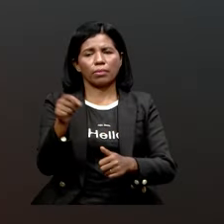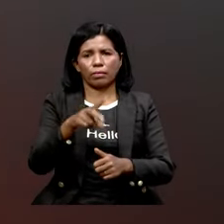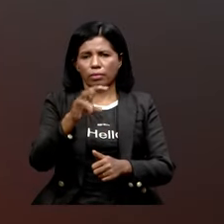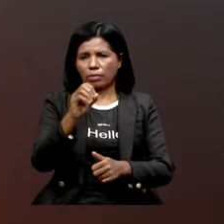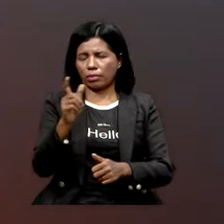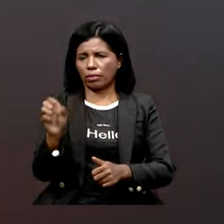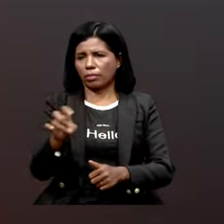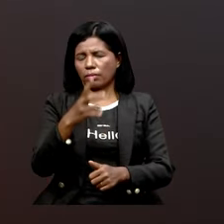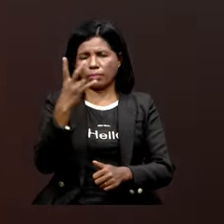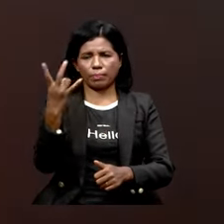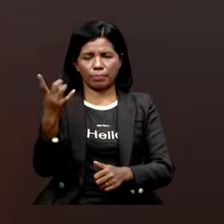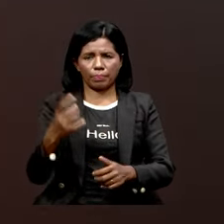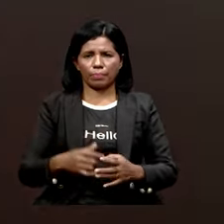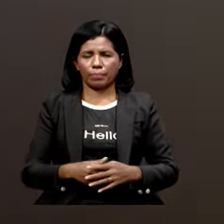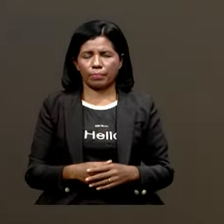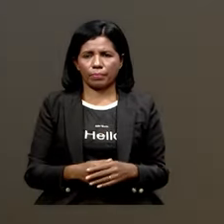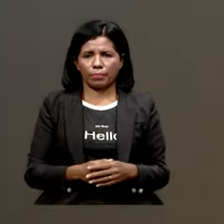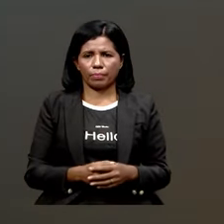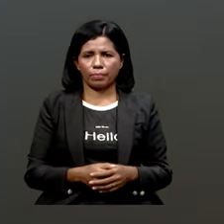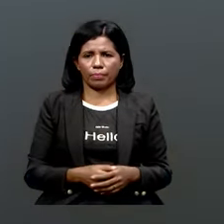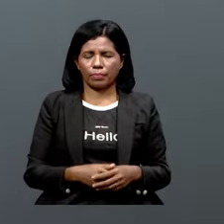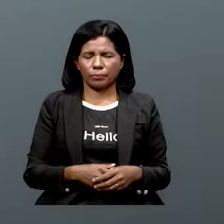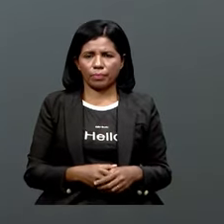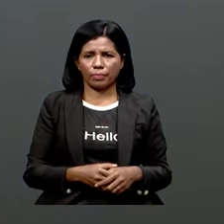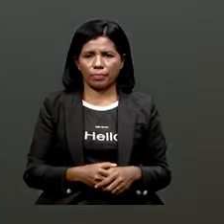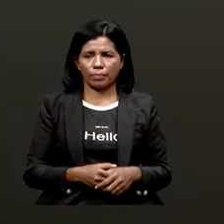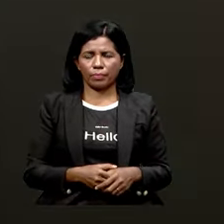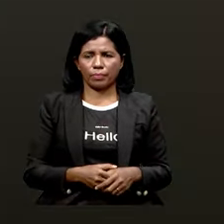rehonrua sanulo recinualo. Bem-vindo, Ximenes, adérito Ximenes, Giamen.